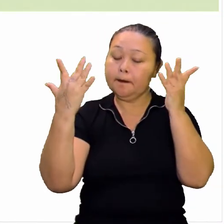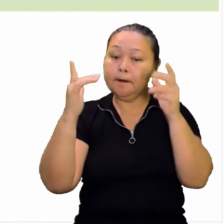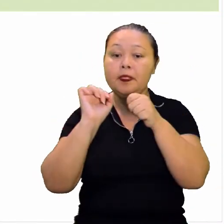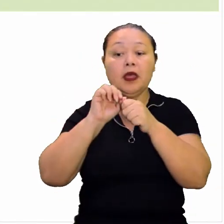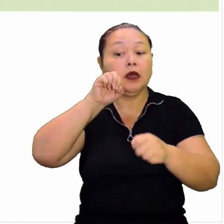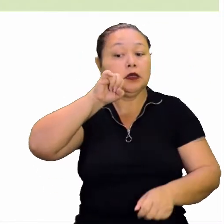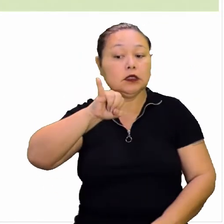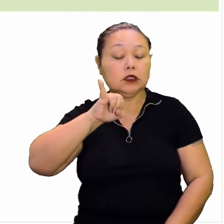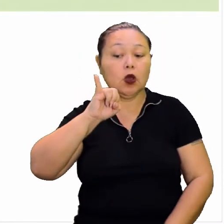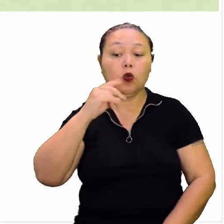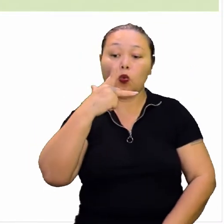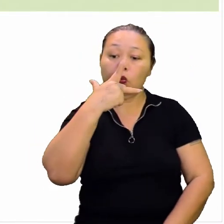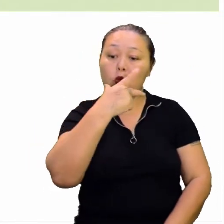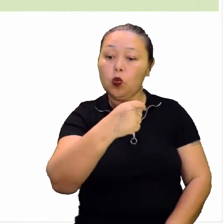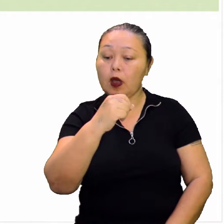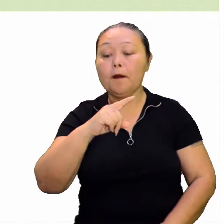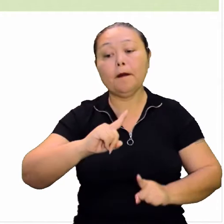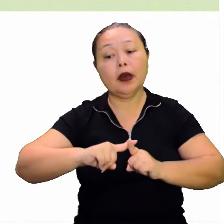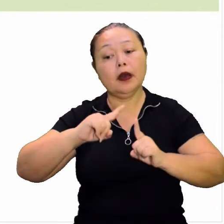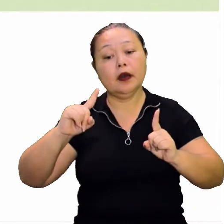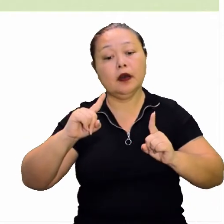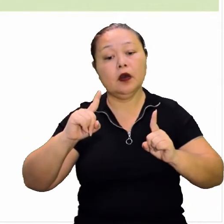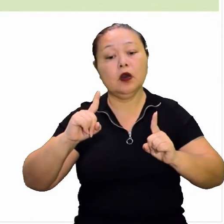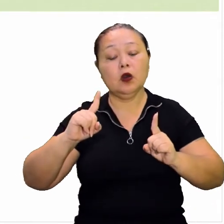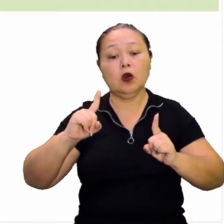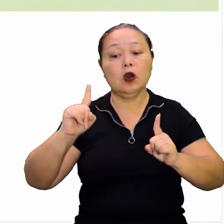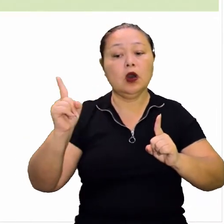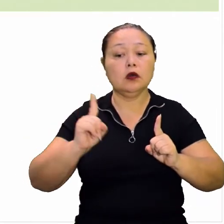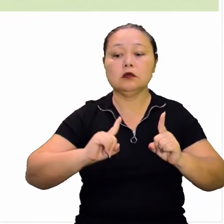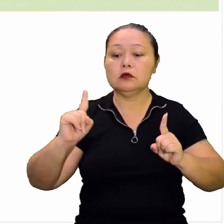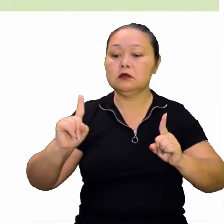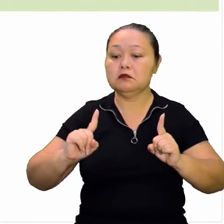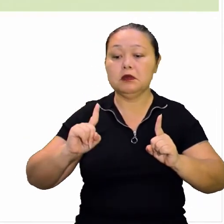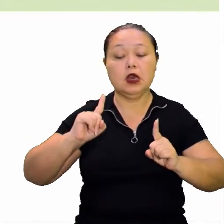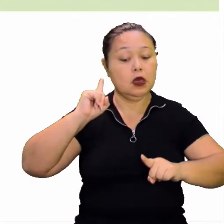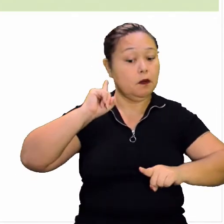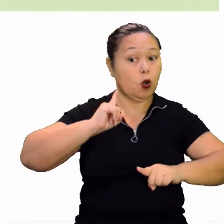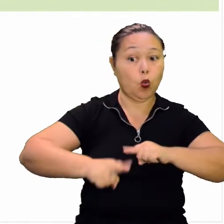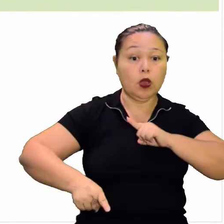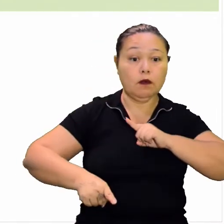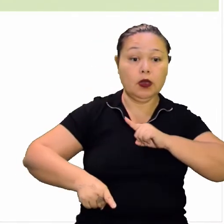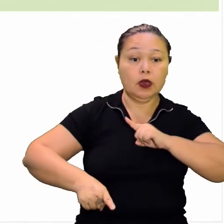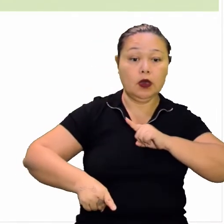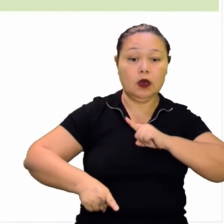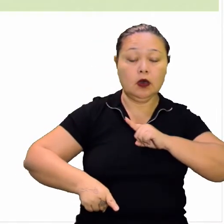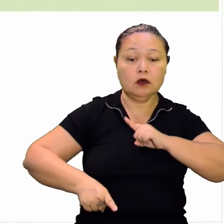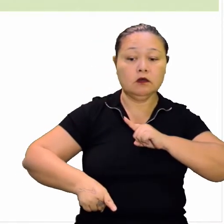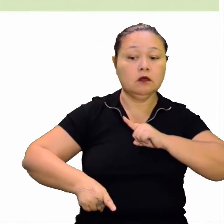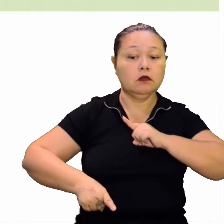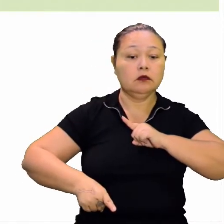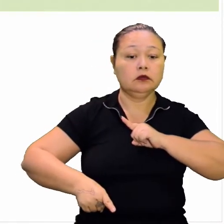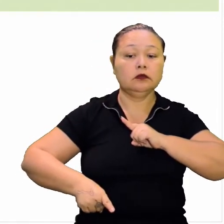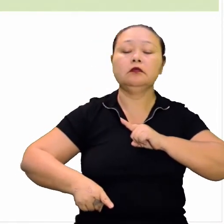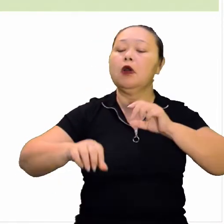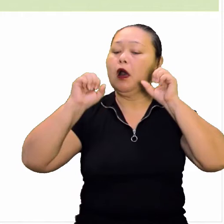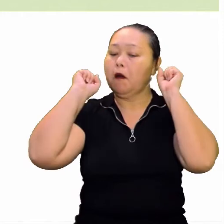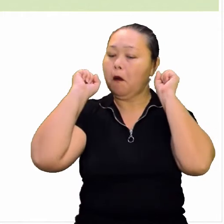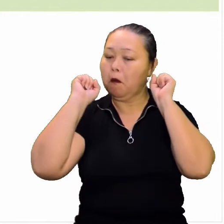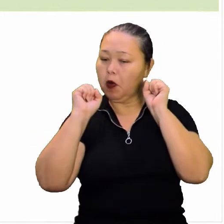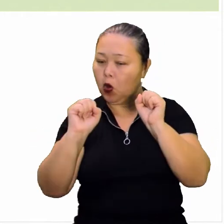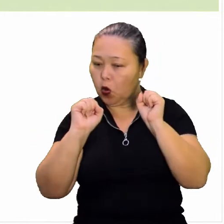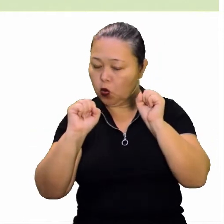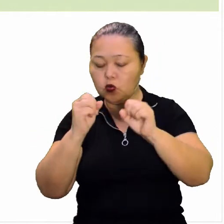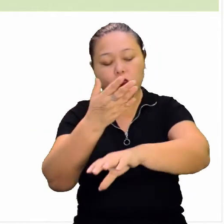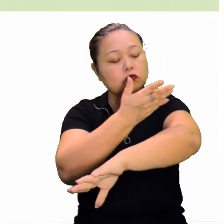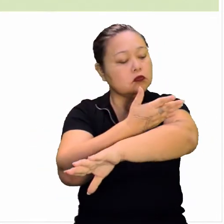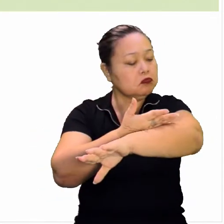Se eles conquistam, mas eles não vão proibir. Não vão proibir. Pode continuar com